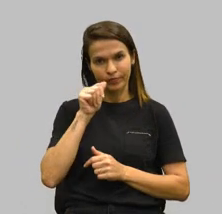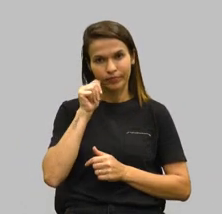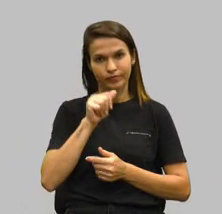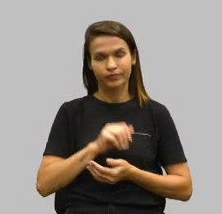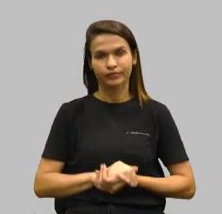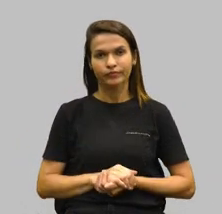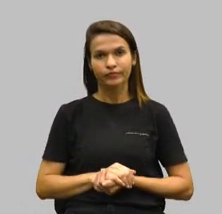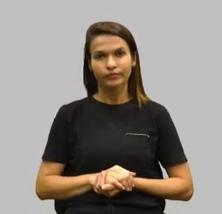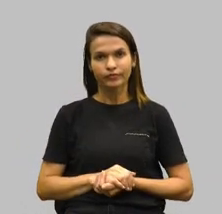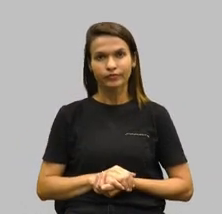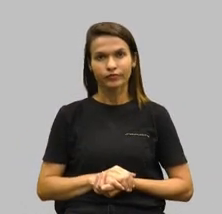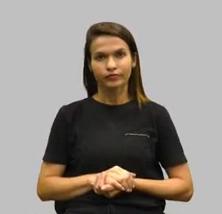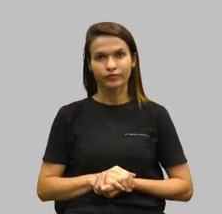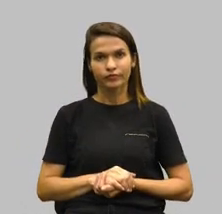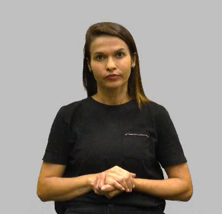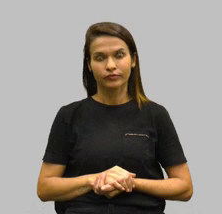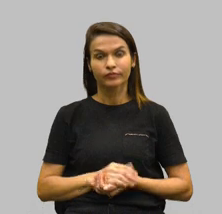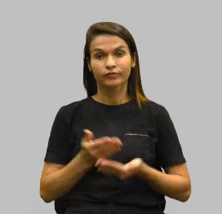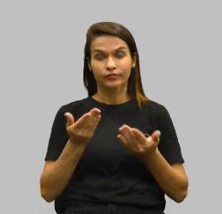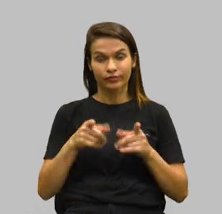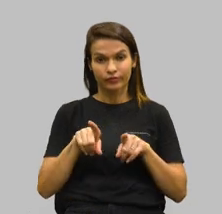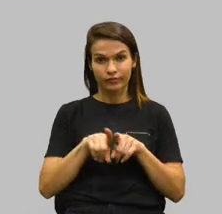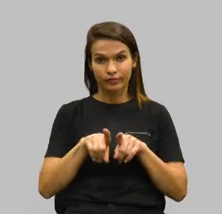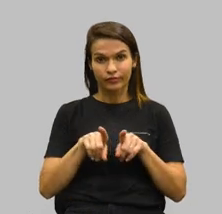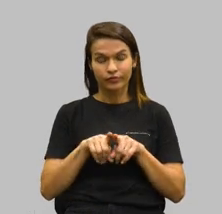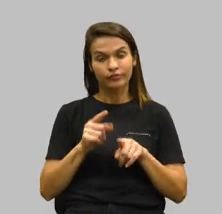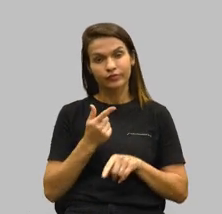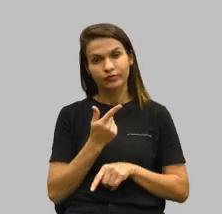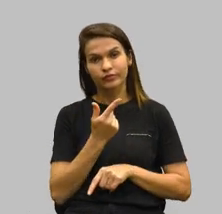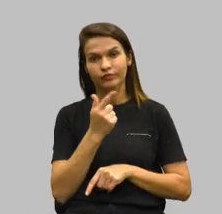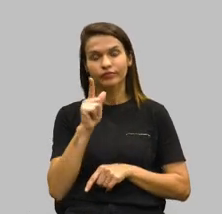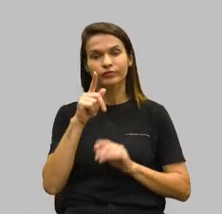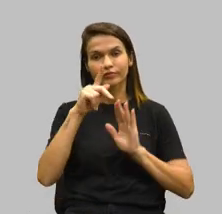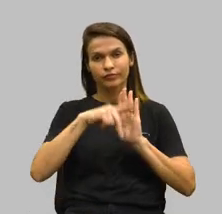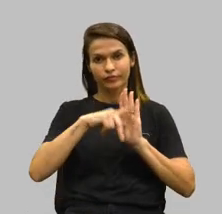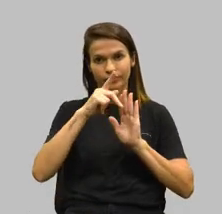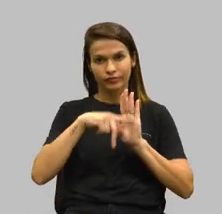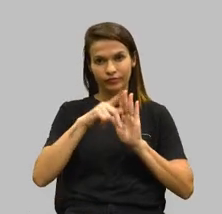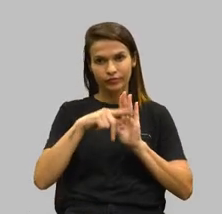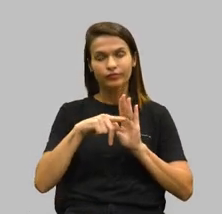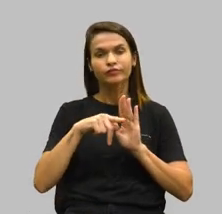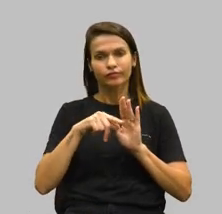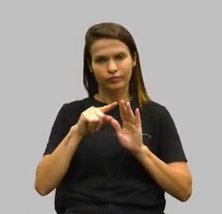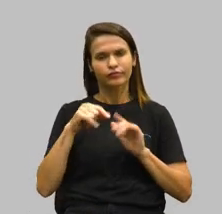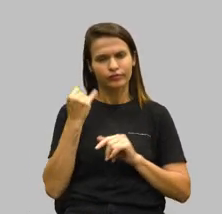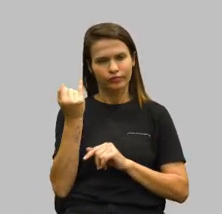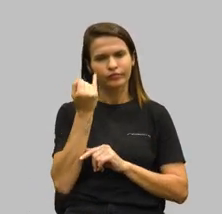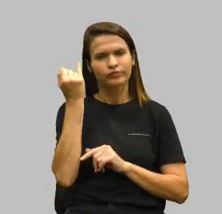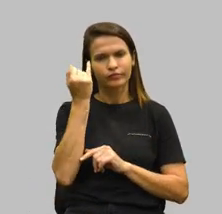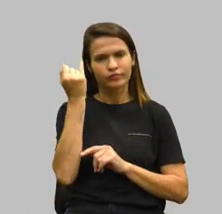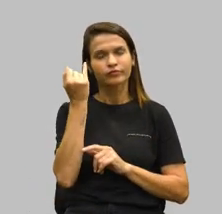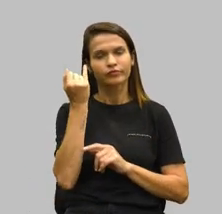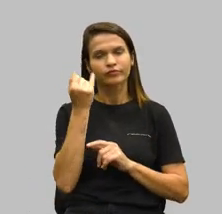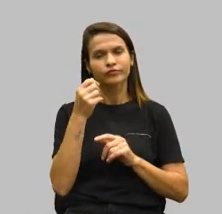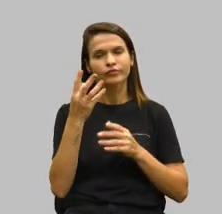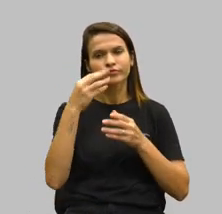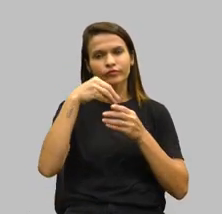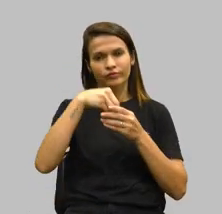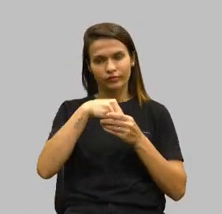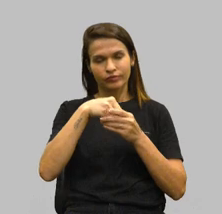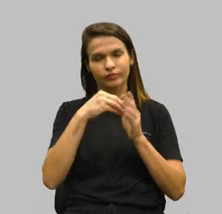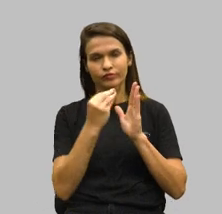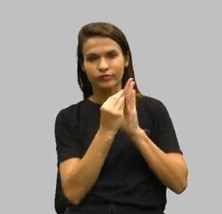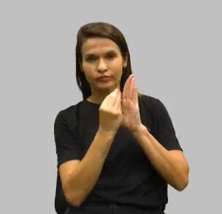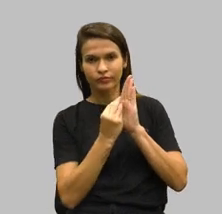higiênicos passando aqui também um outro eh projeto que foi muito exitoso dentro da CDZ em relação